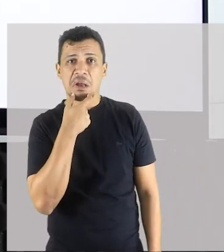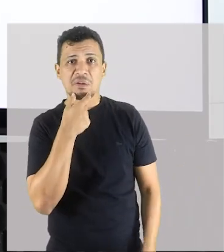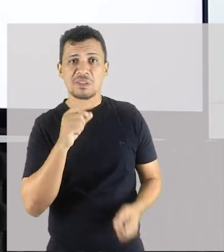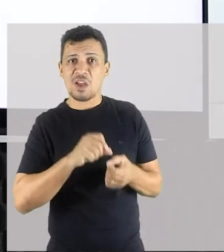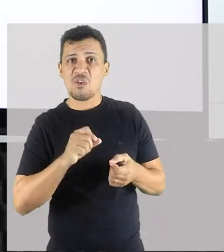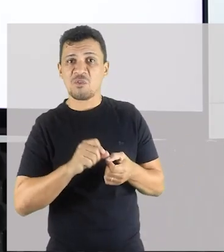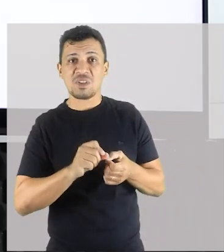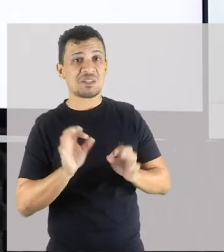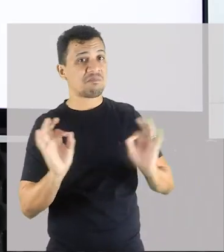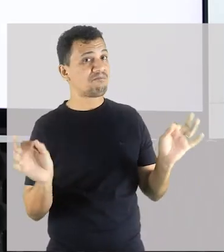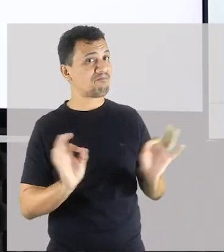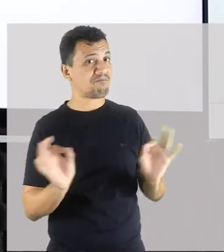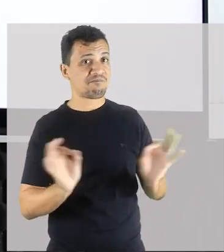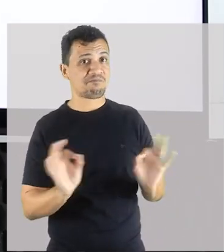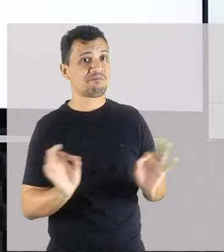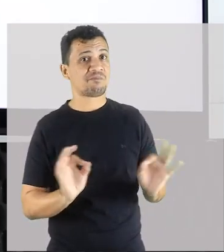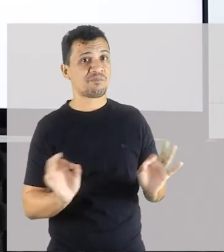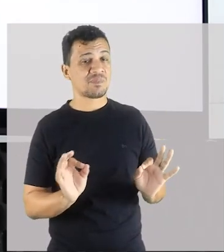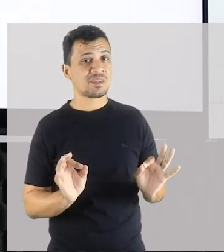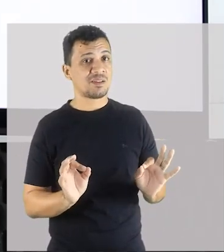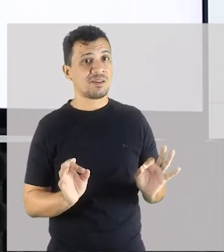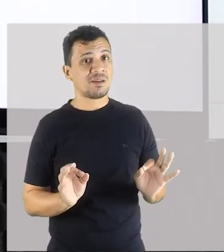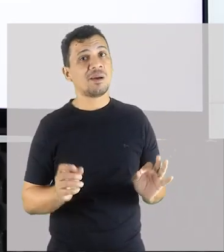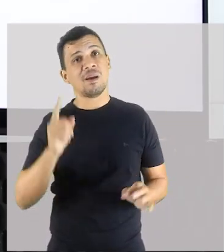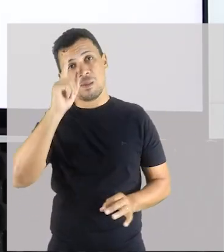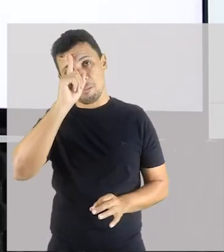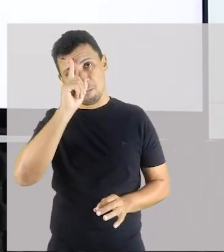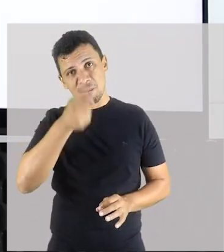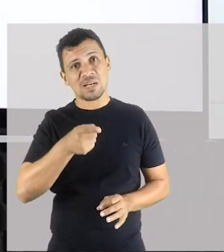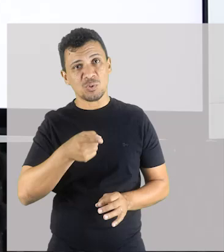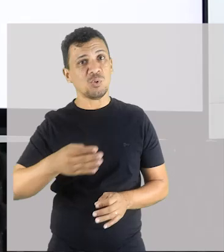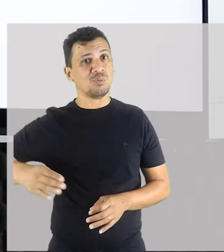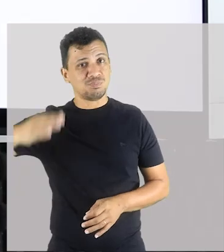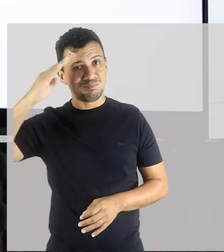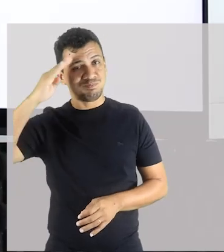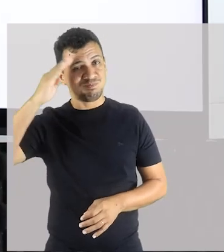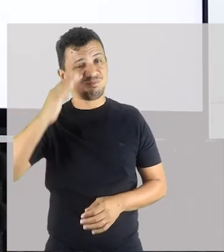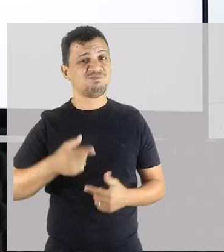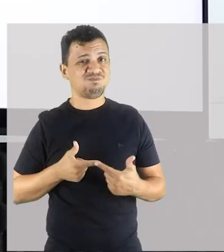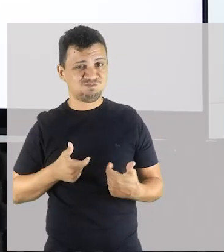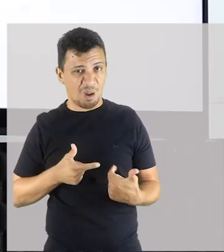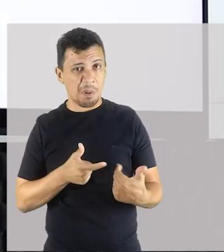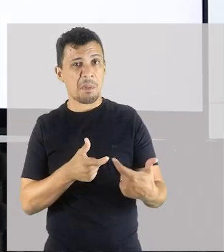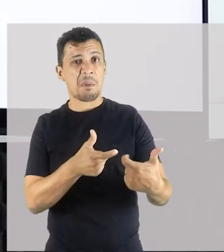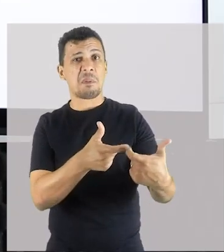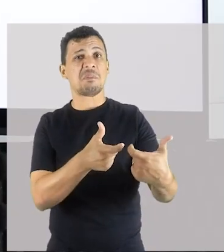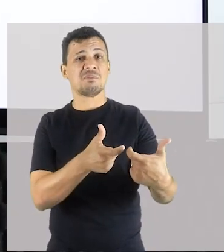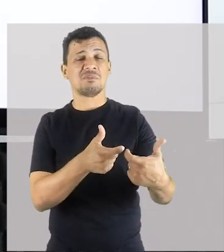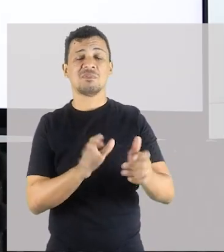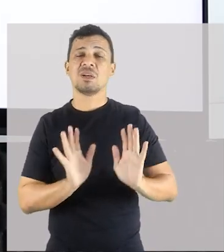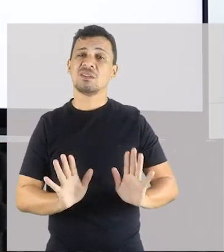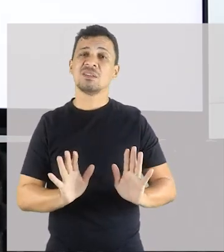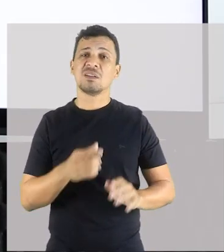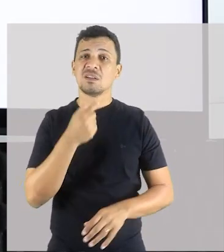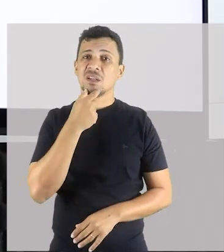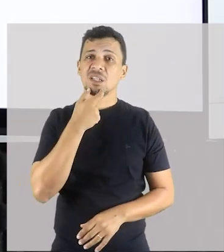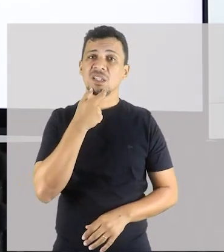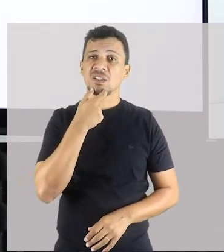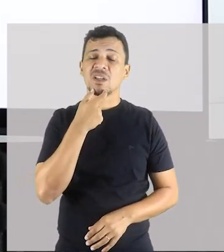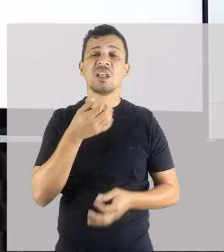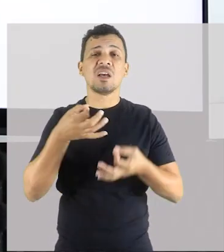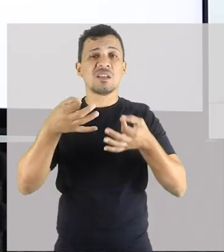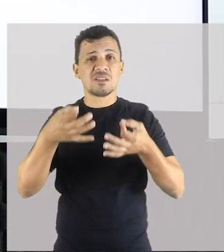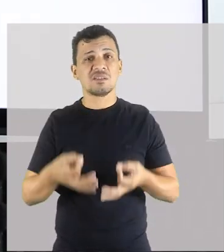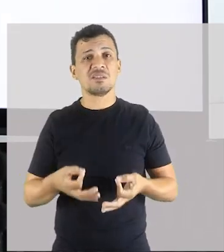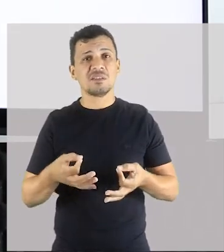embora, claro, mandou forças, houve luta com os colonos, mas decidiu então, tendo os